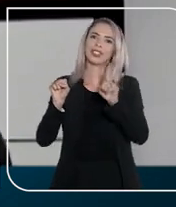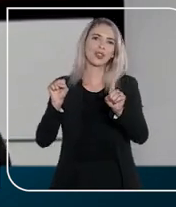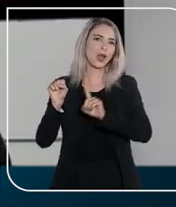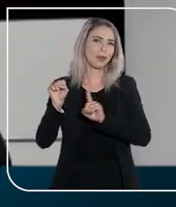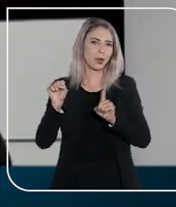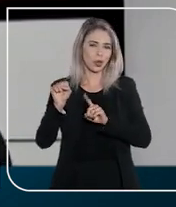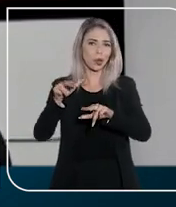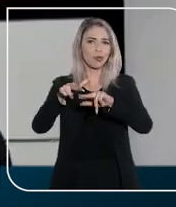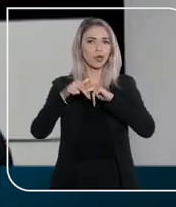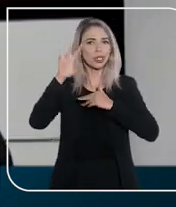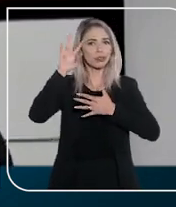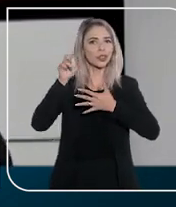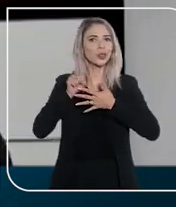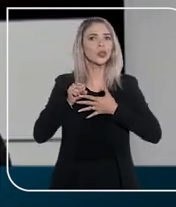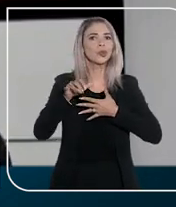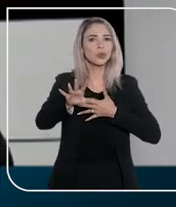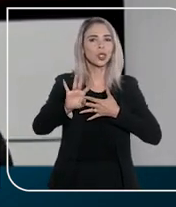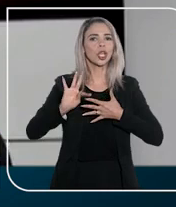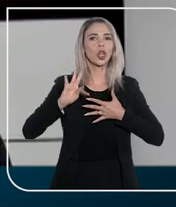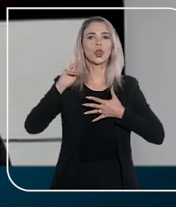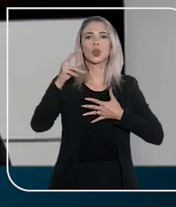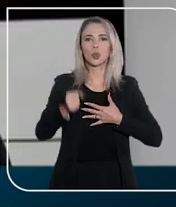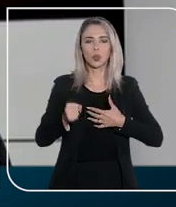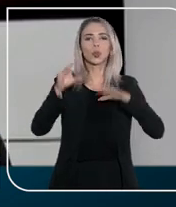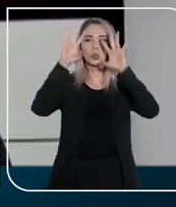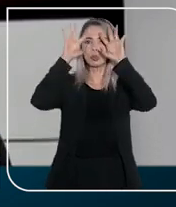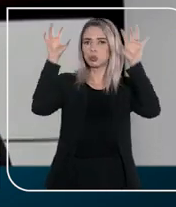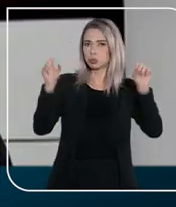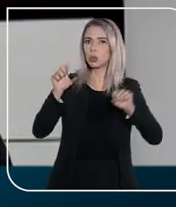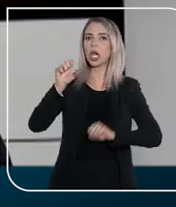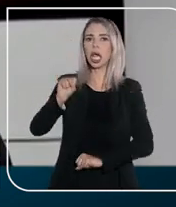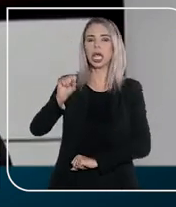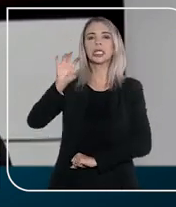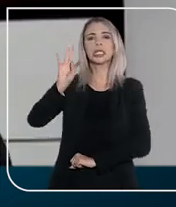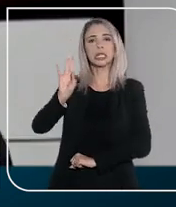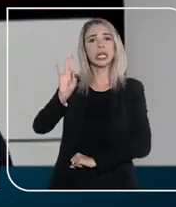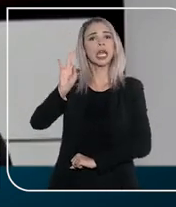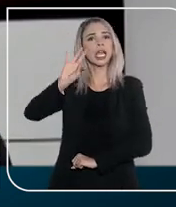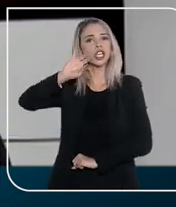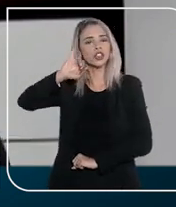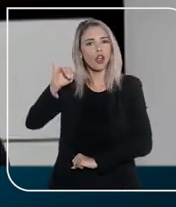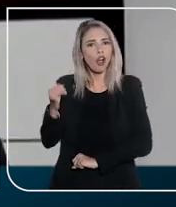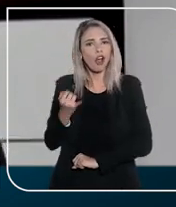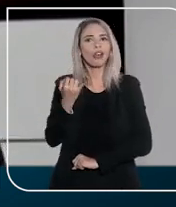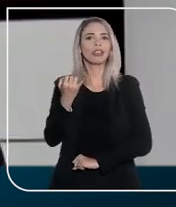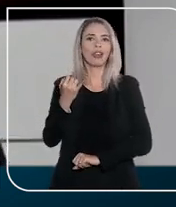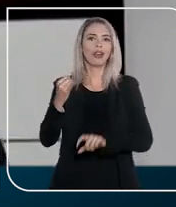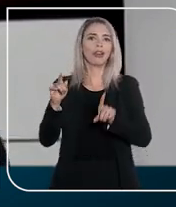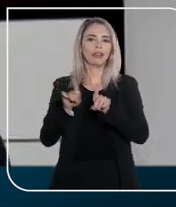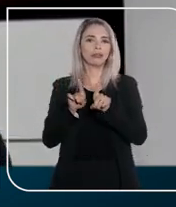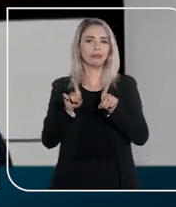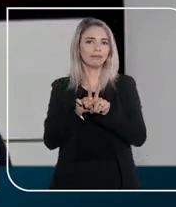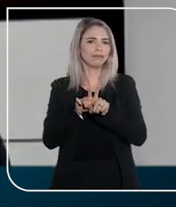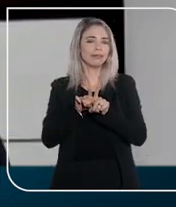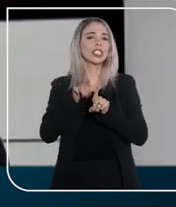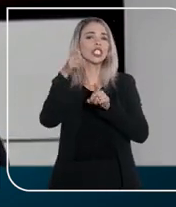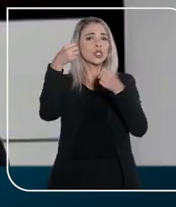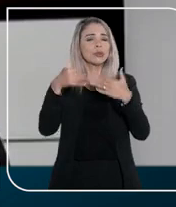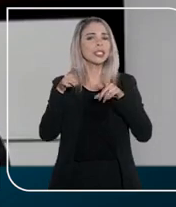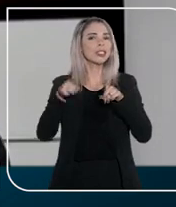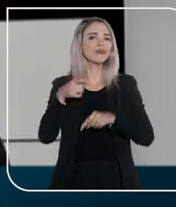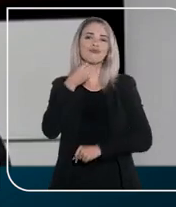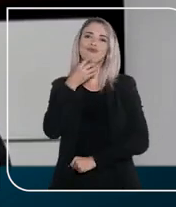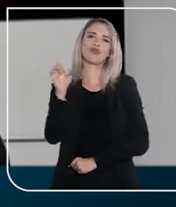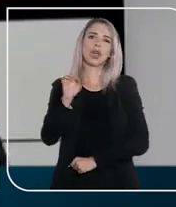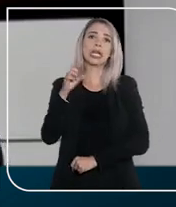isso, a jurisprudência de todos os nossos tribunais, inclusive a do Superior Tribunal de Justiça, diz que não é a via adequada quando as provas